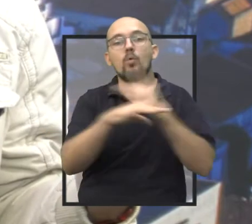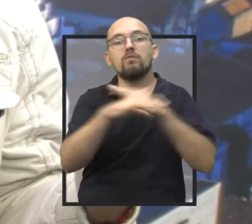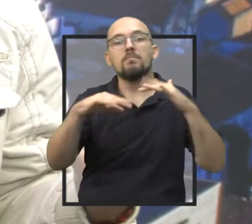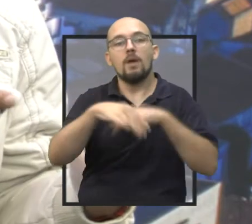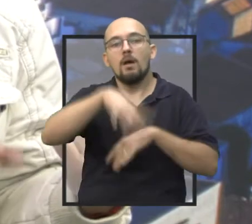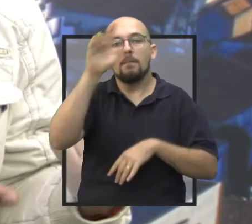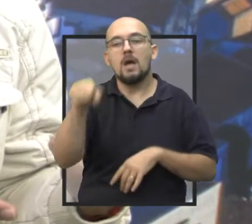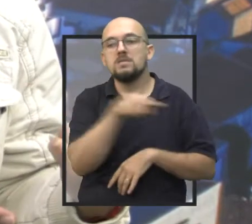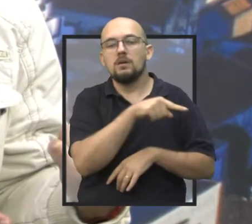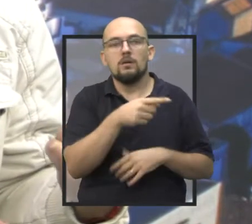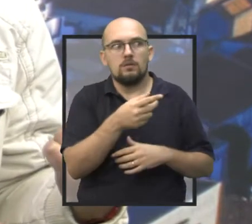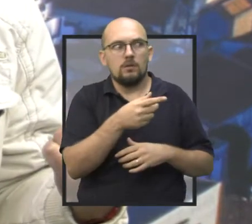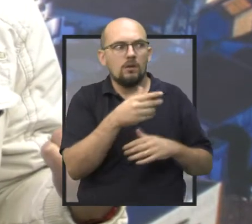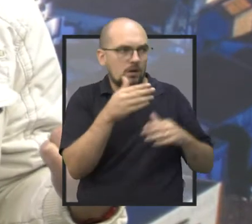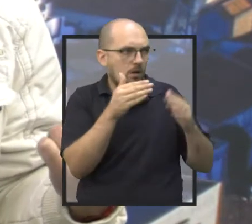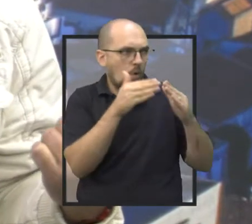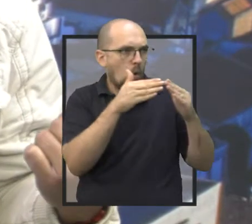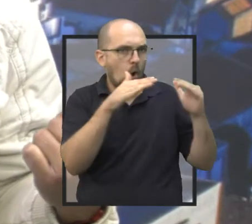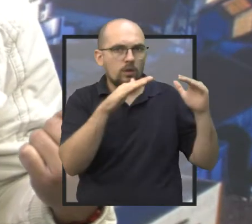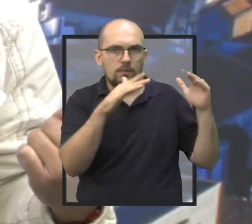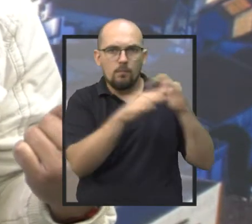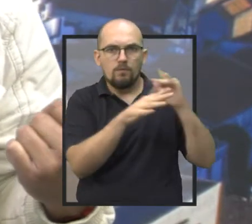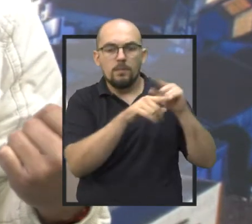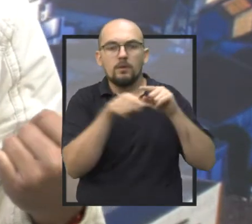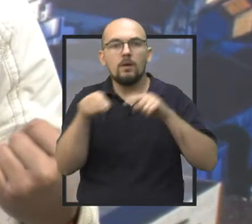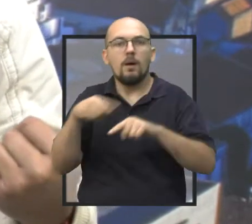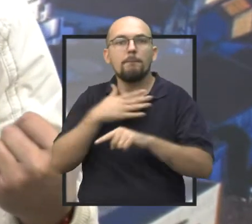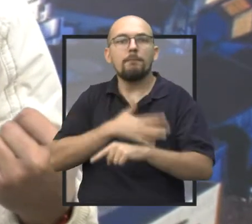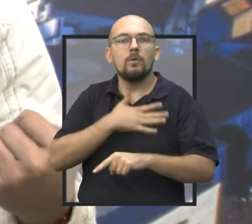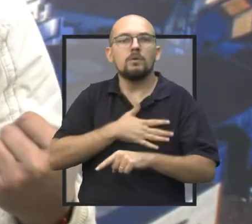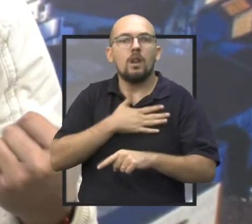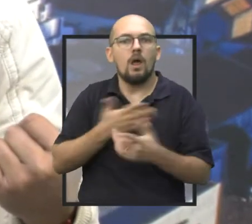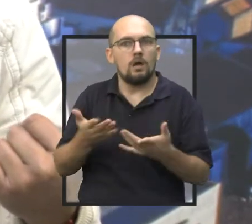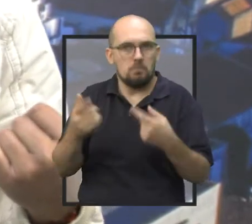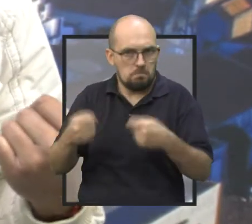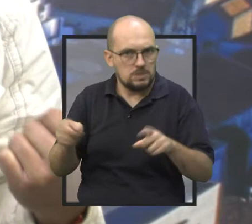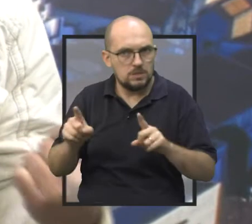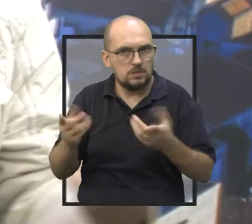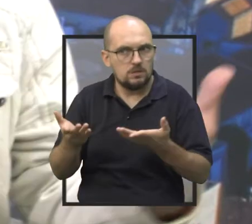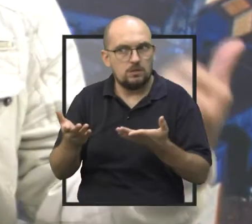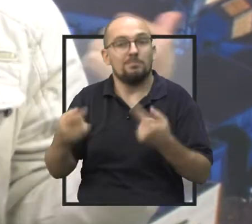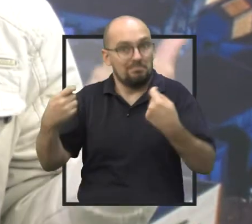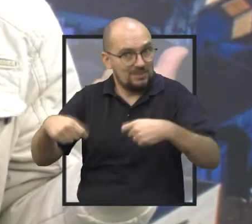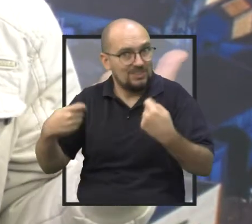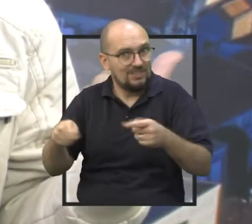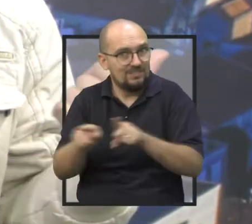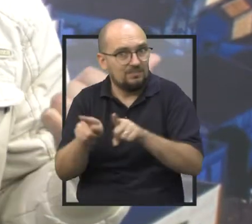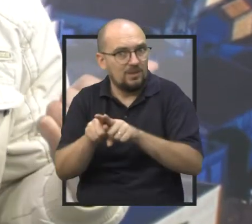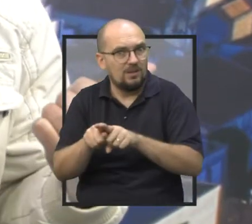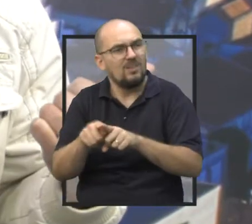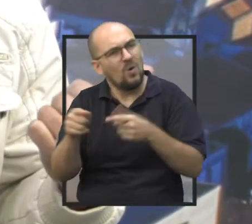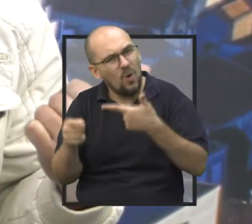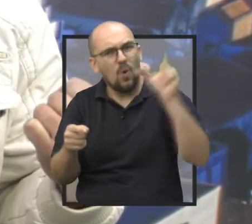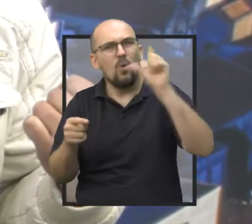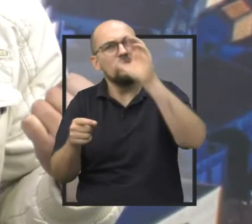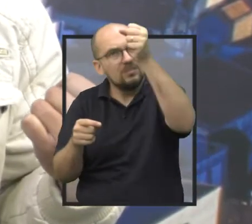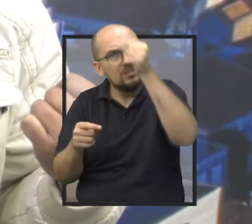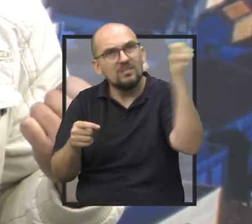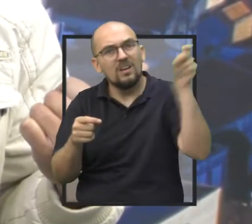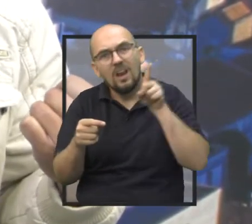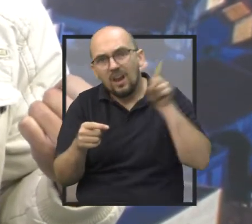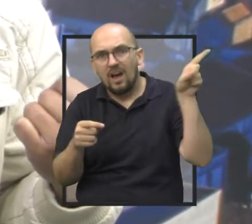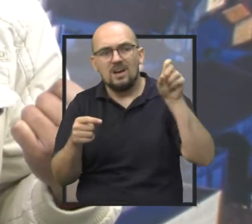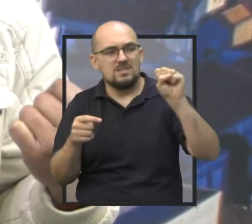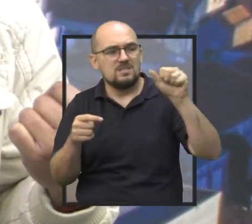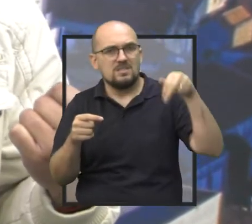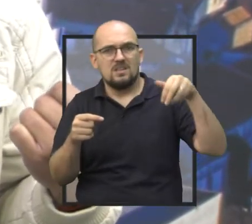movimento, concordo, só que no Pouso Alegre também precisa. Não é porque tem menos movimento que não se precise. Então que colocasse outro no SANE e colocasse ele lá.